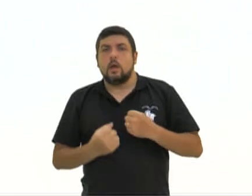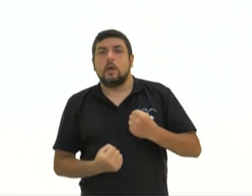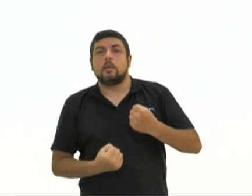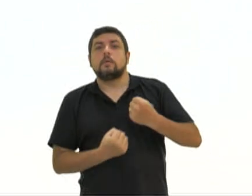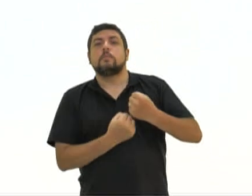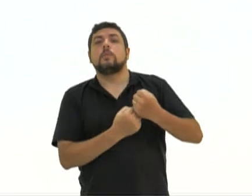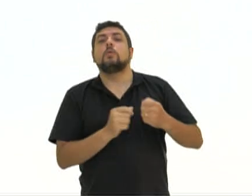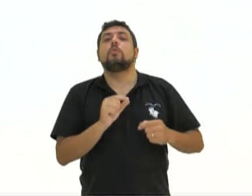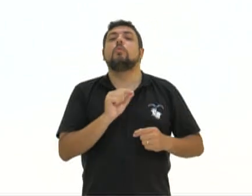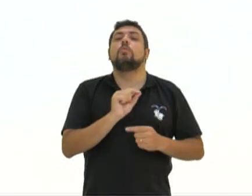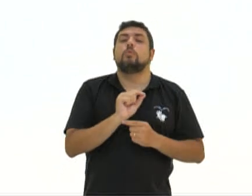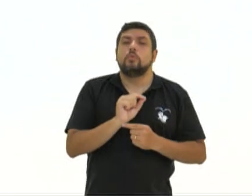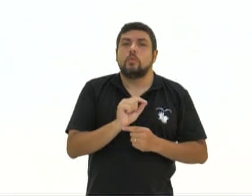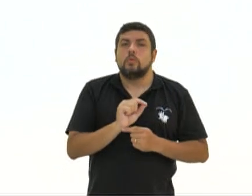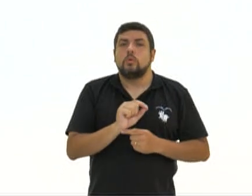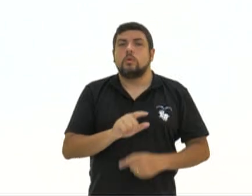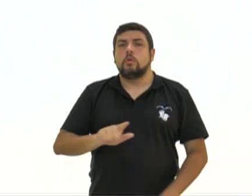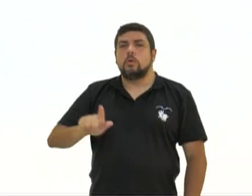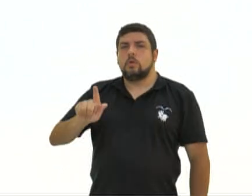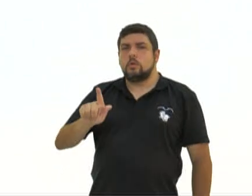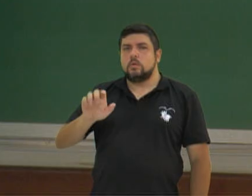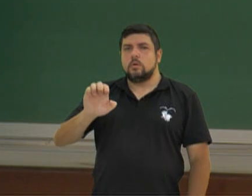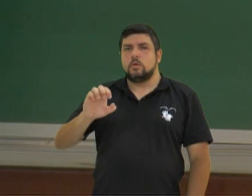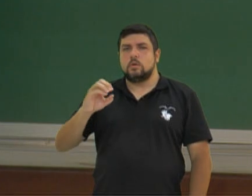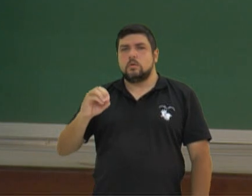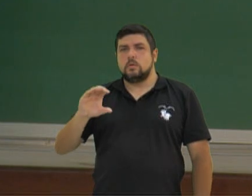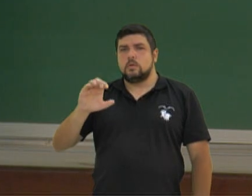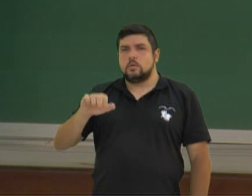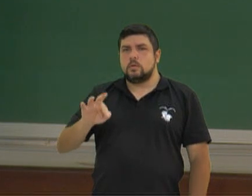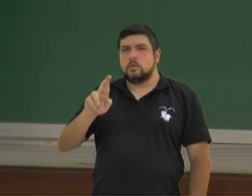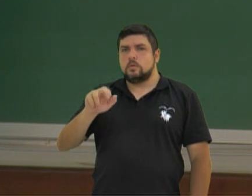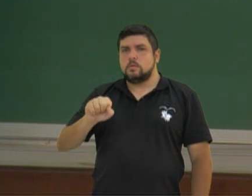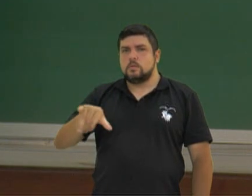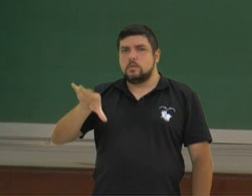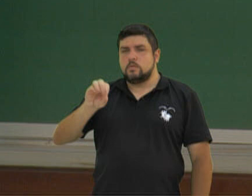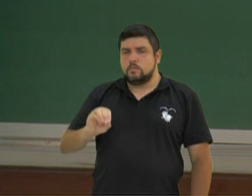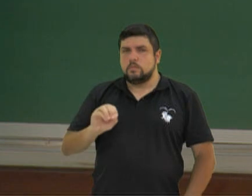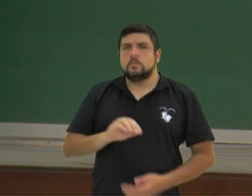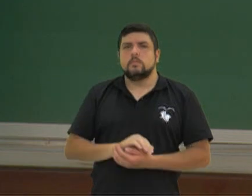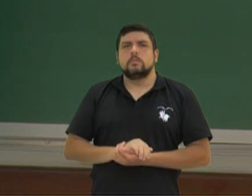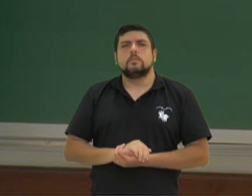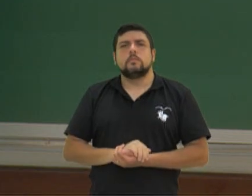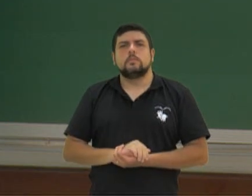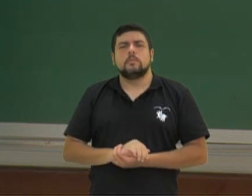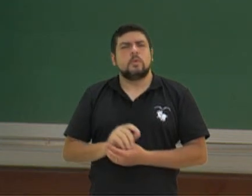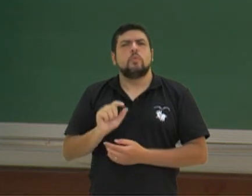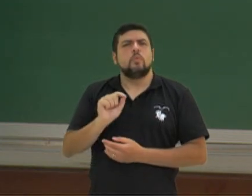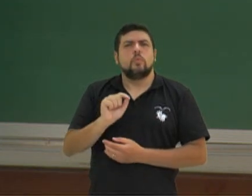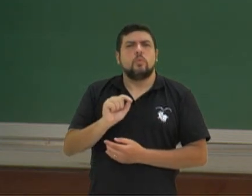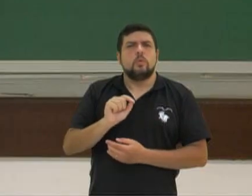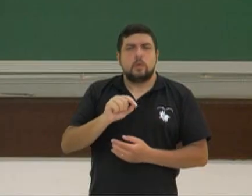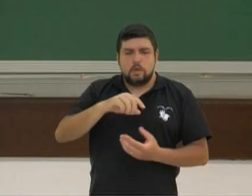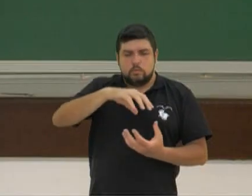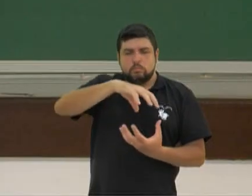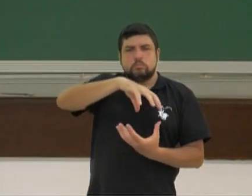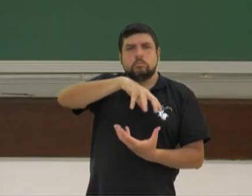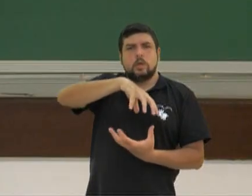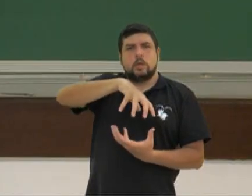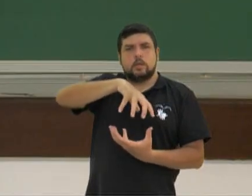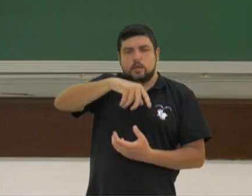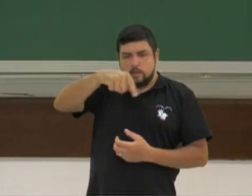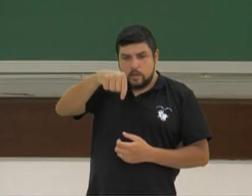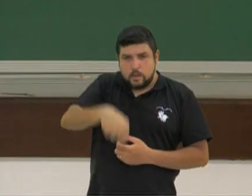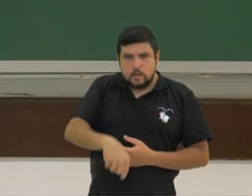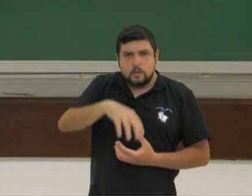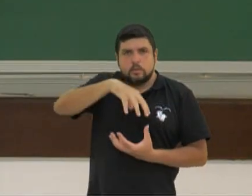do chamado geocentrismo. O que é o geocentrismo? Ele dizia que a Terra era o grande centro